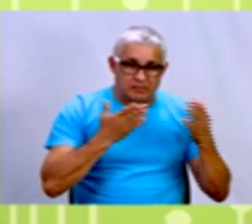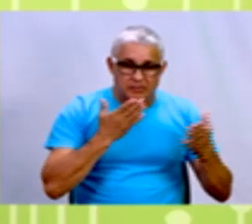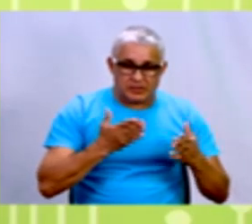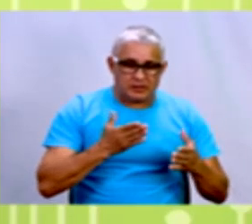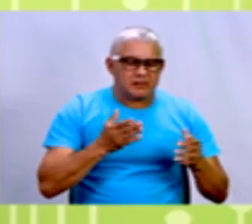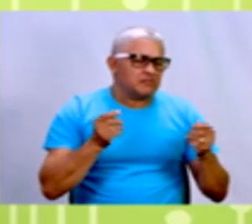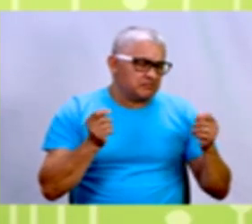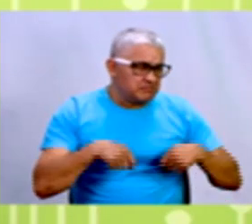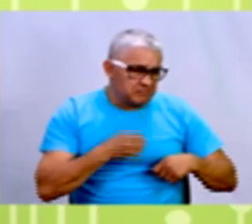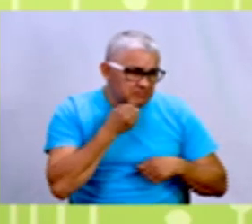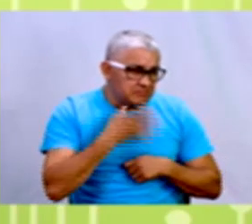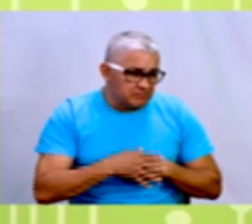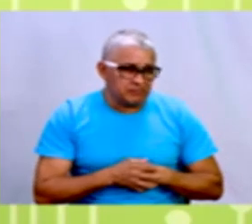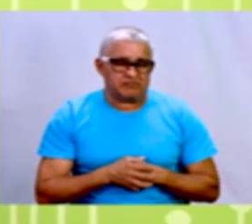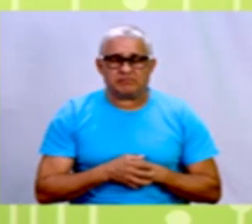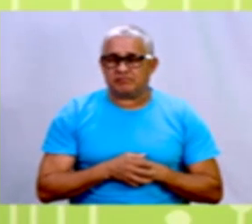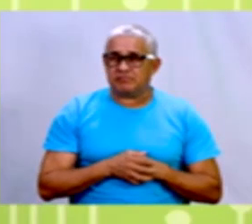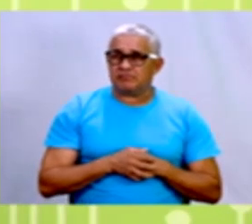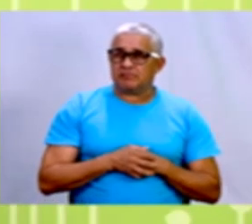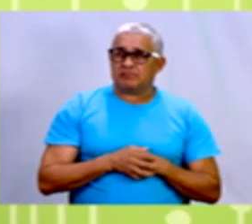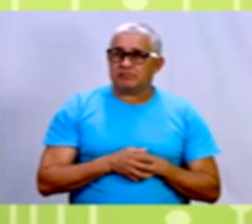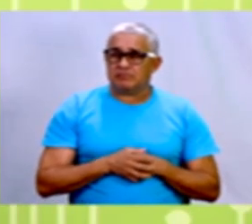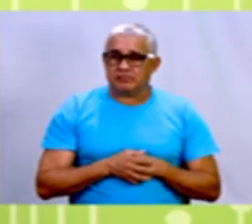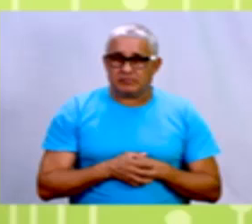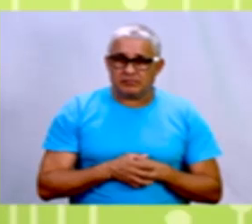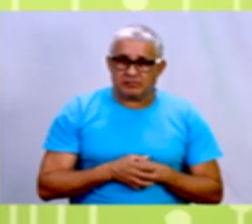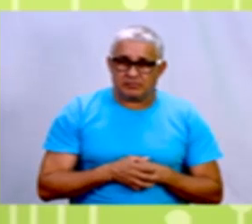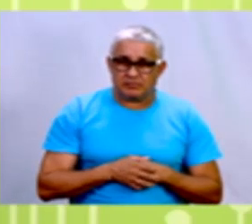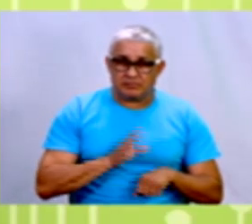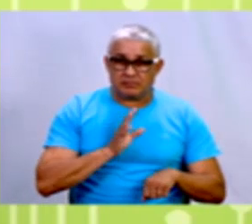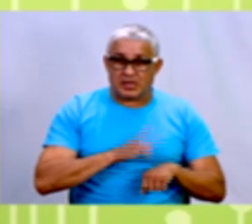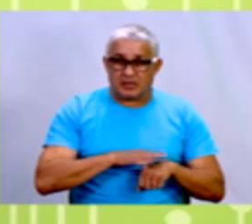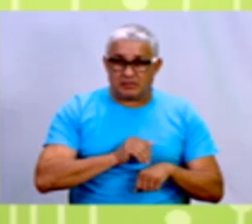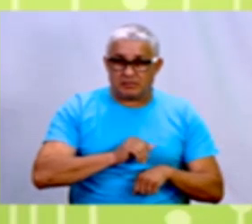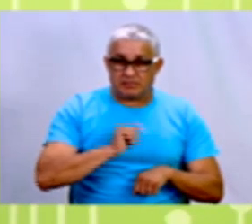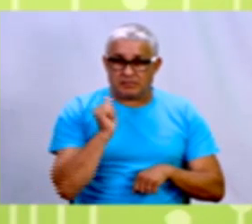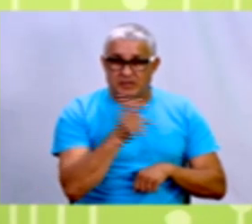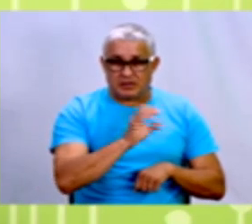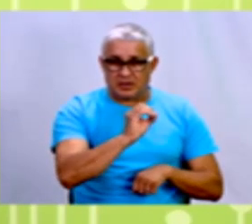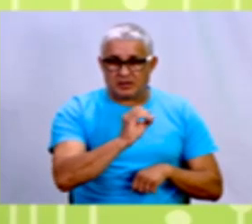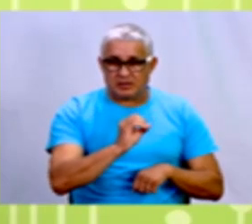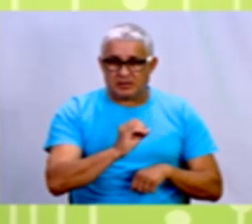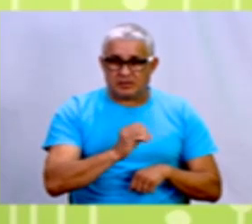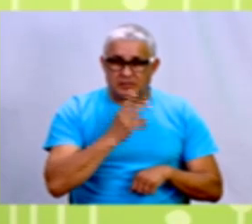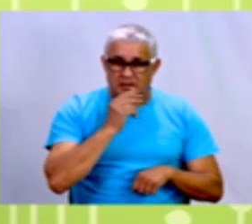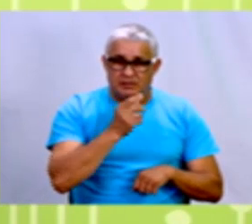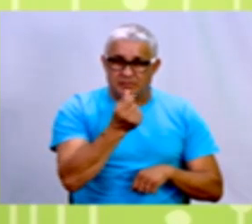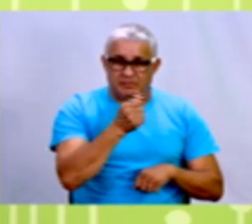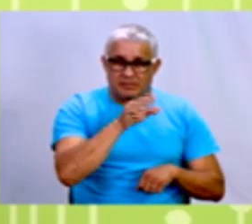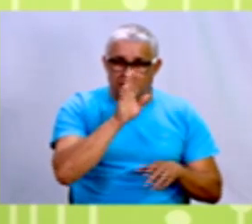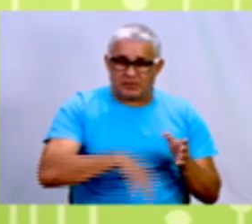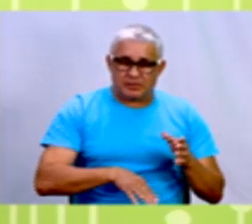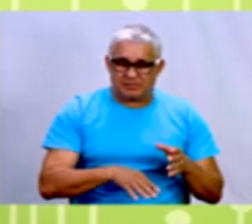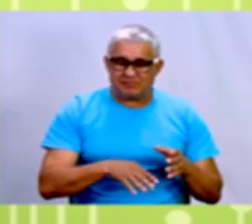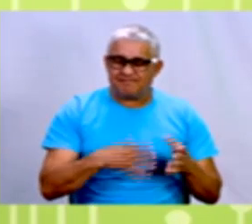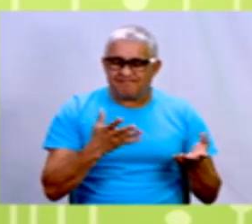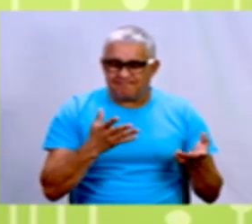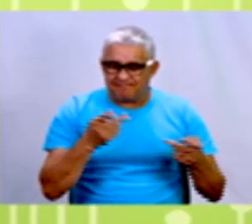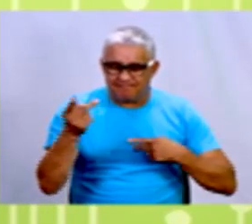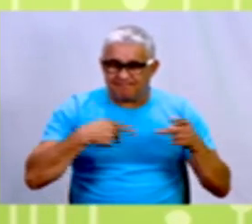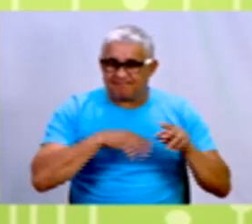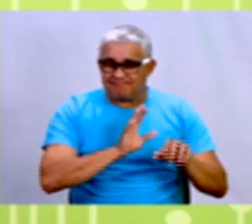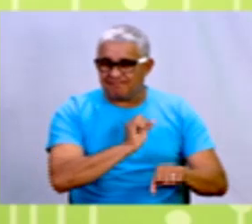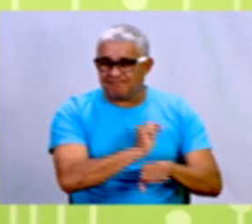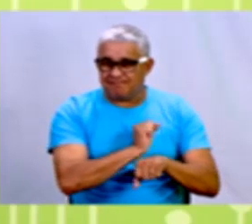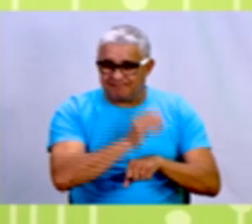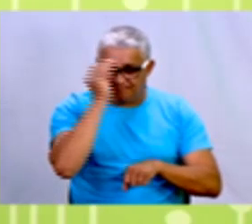Vale a pena? Por mais... ele deu maior que zero, mas eu achei que deu um valor muito baixo, então eu acho que não vale a pena eu prosseguir com esse projeto. Se o valor